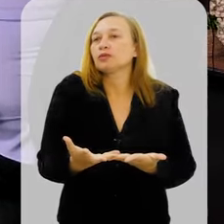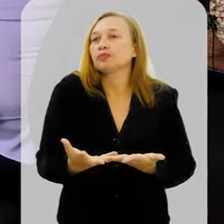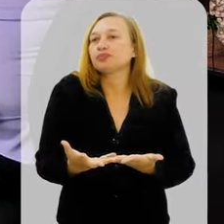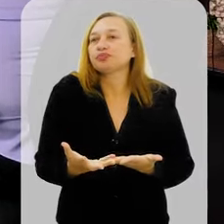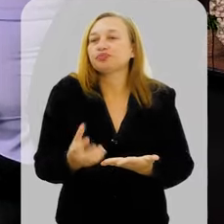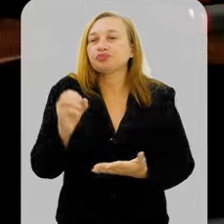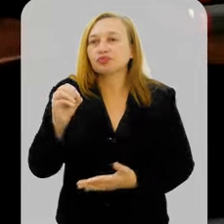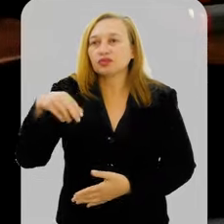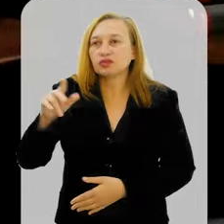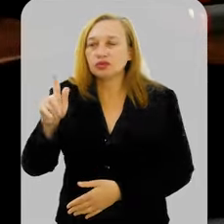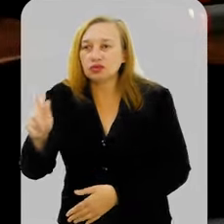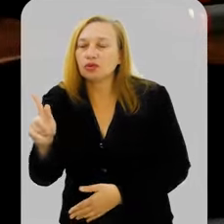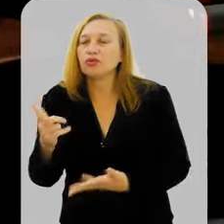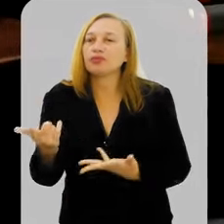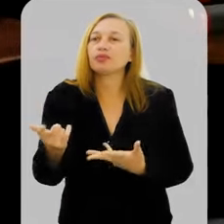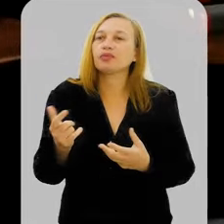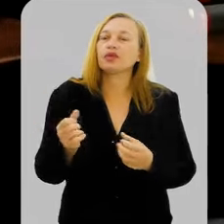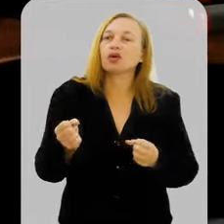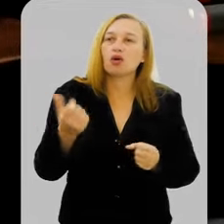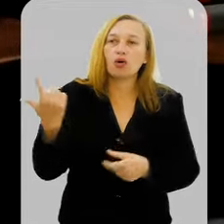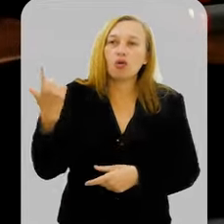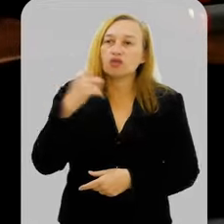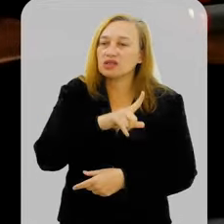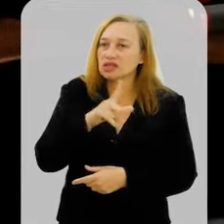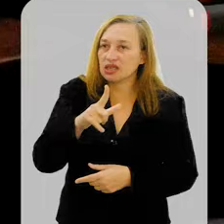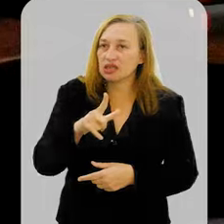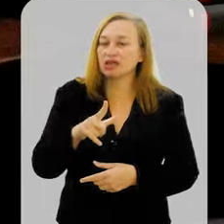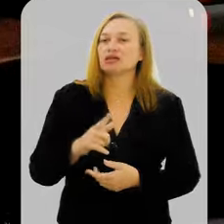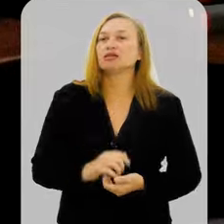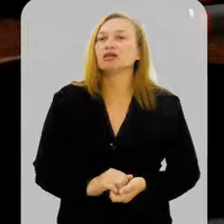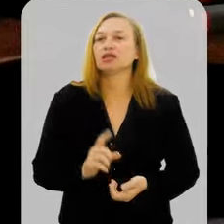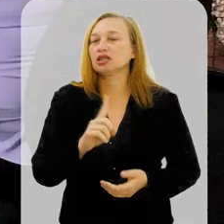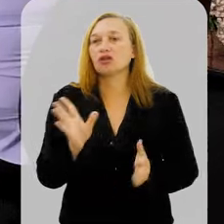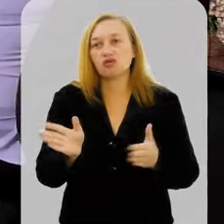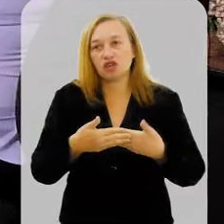forma que a ONG consiga sobreviver e não feche as portas?